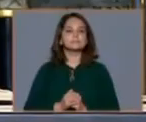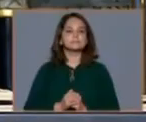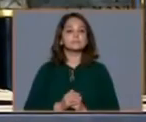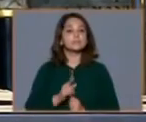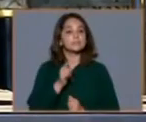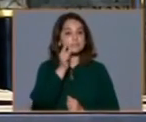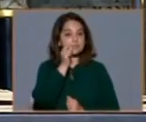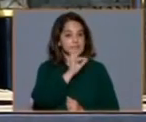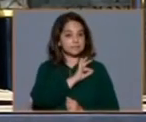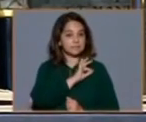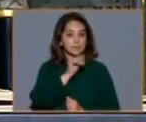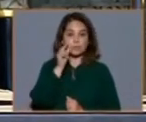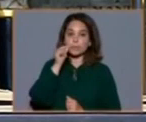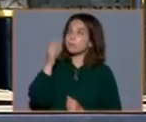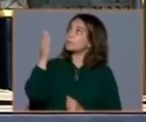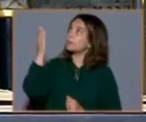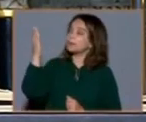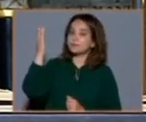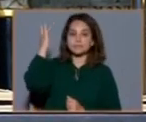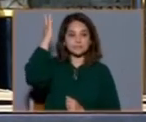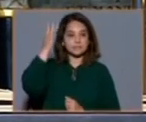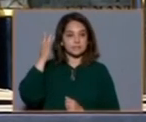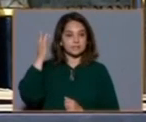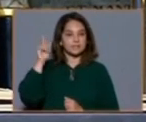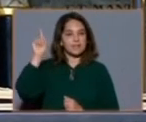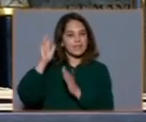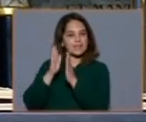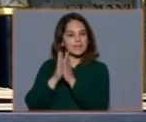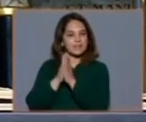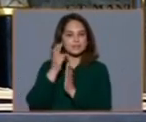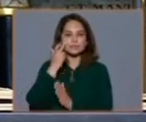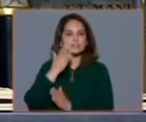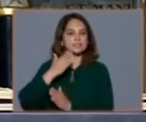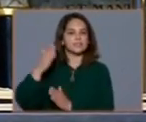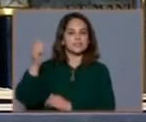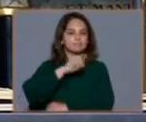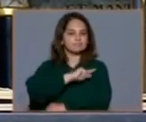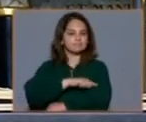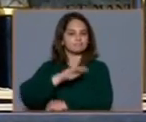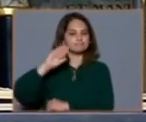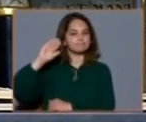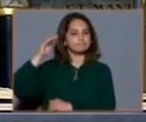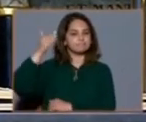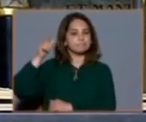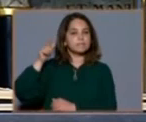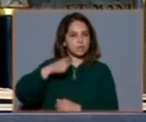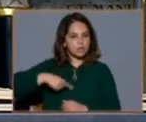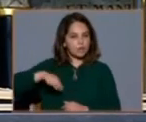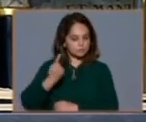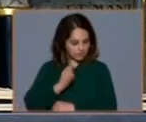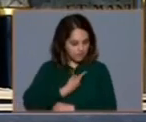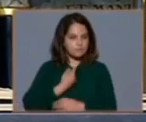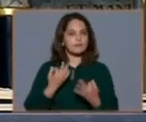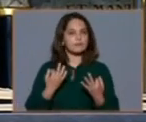salvação. Senhor Pai Santo, Deus eterno e omnipotente, é verdadeiramente nosso dever,